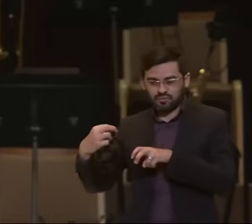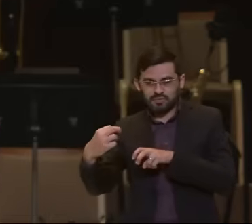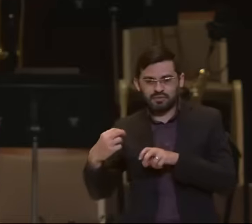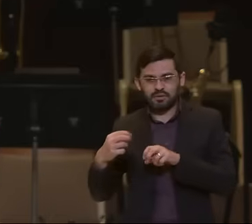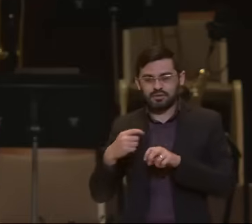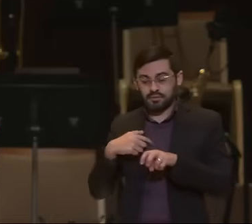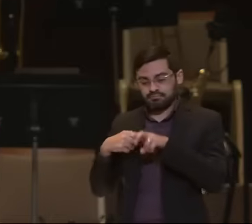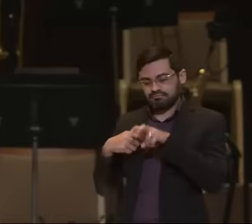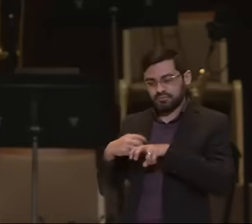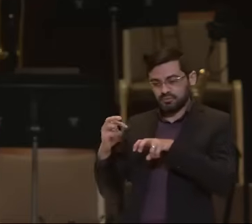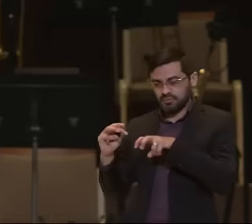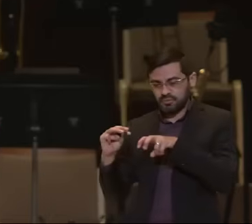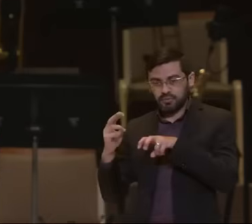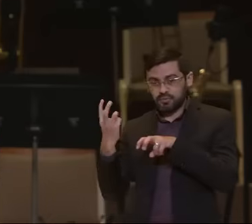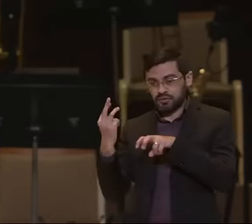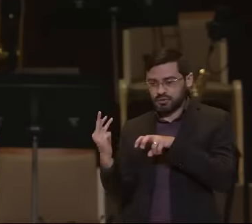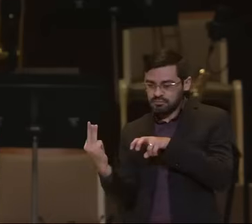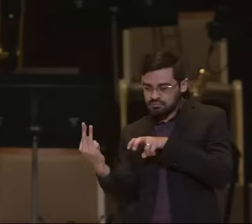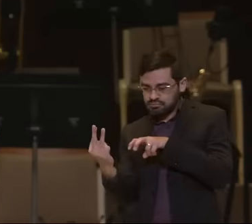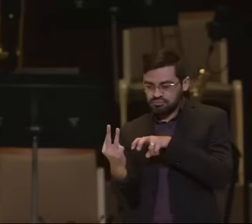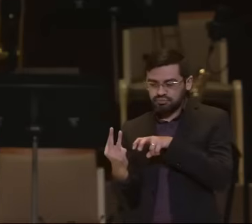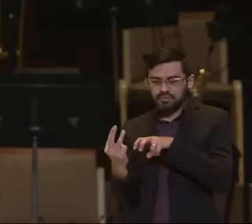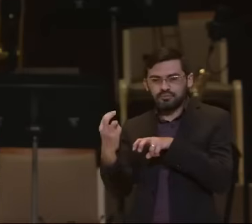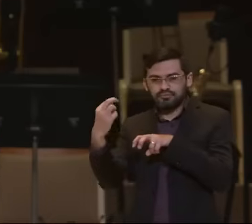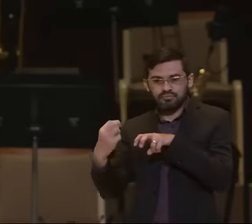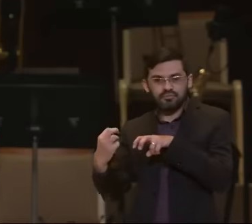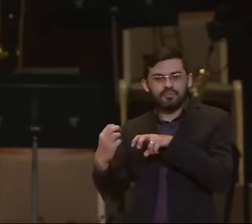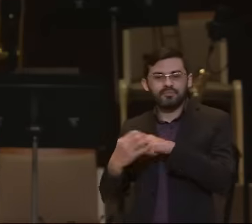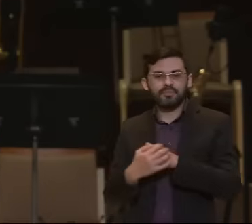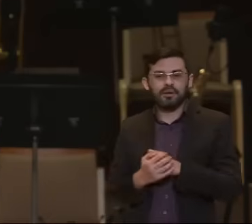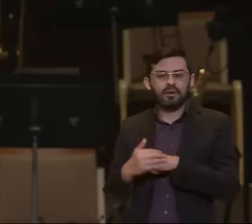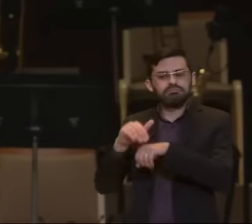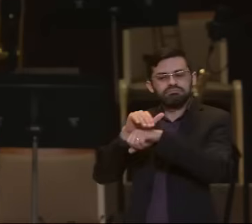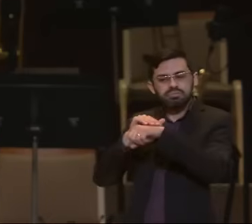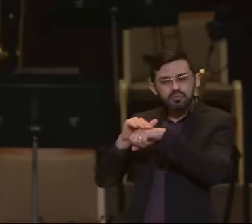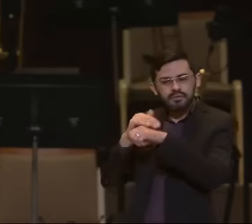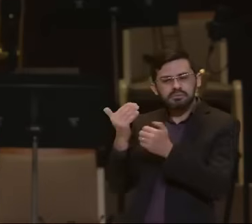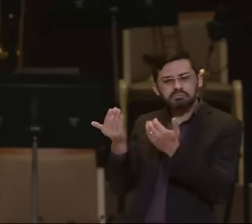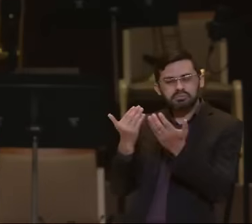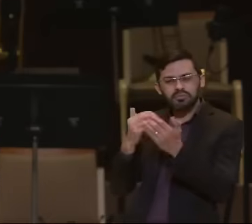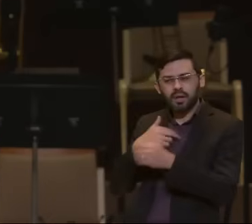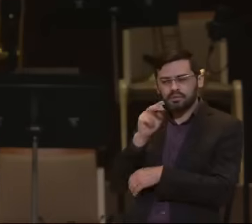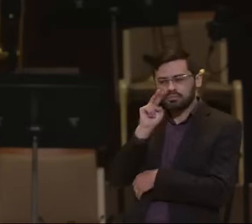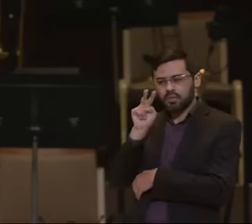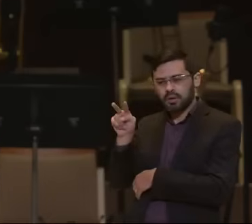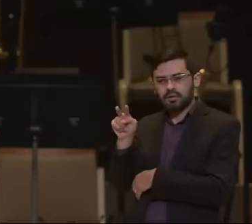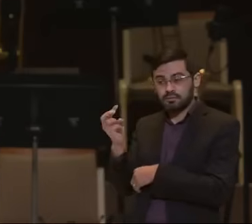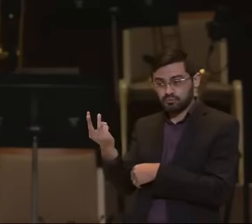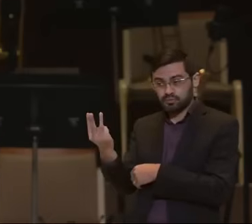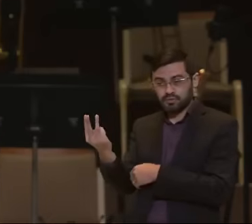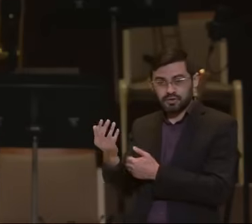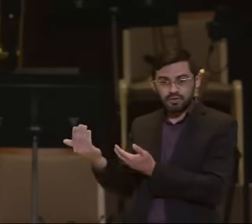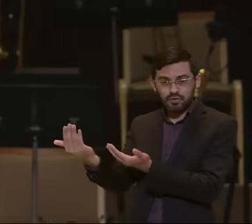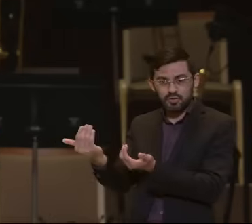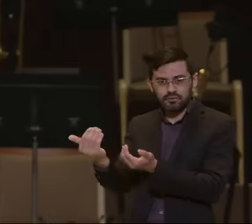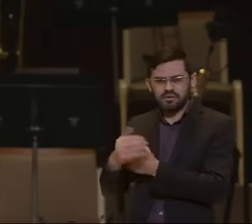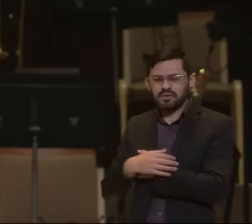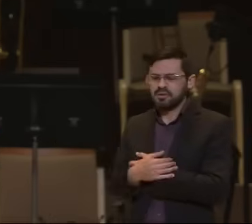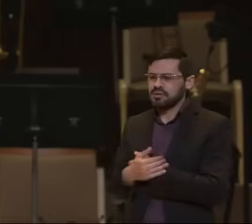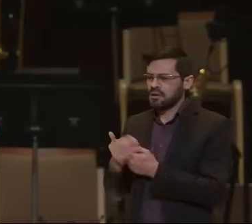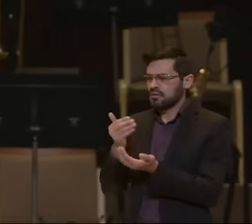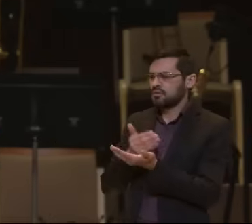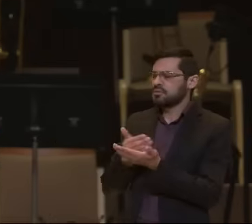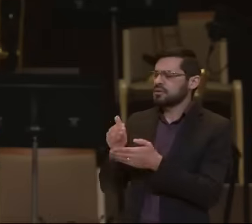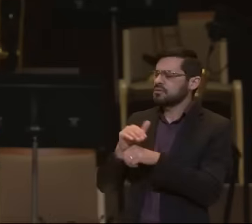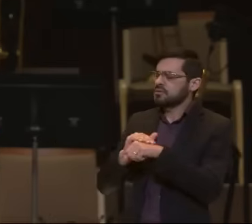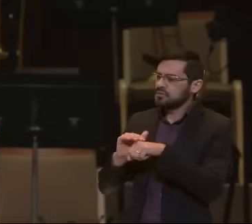minha frente ali para conversar. E olhei para eles, né, e comecei a